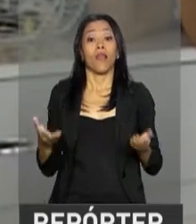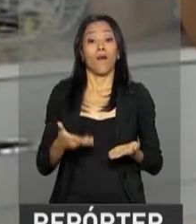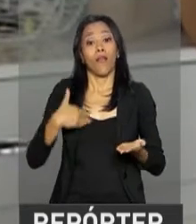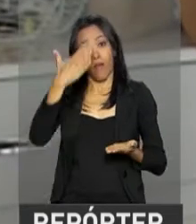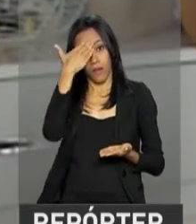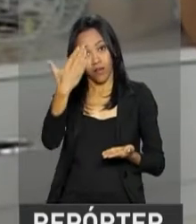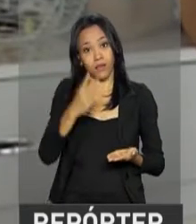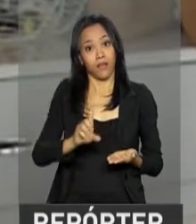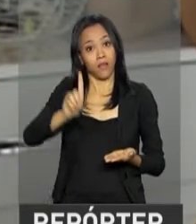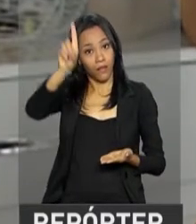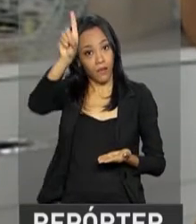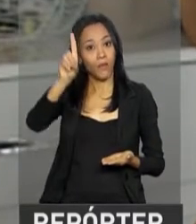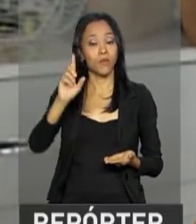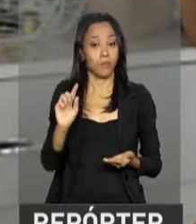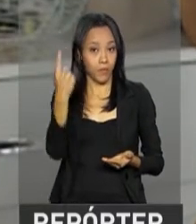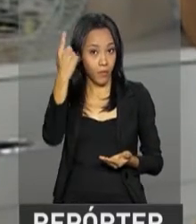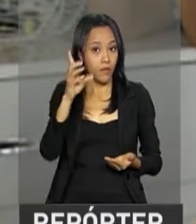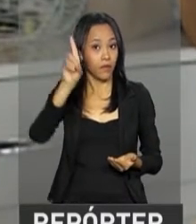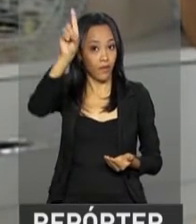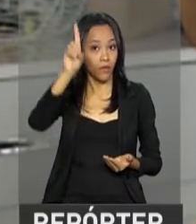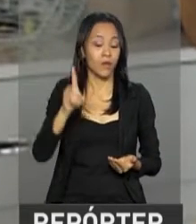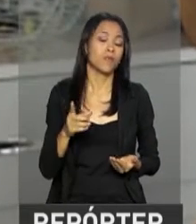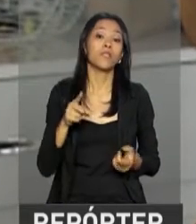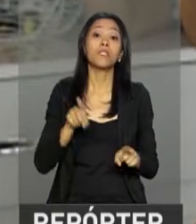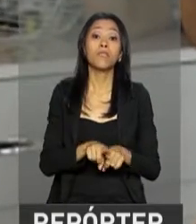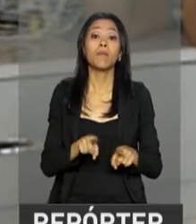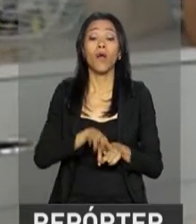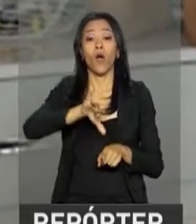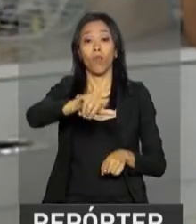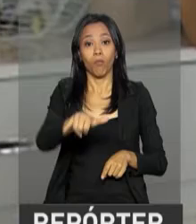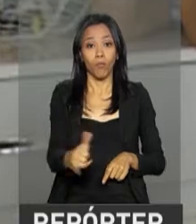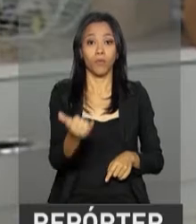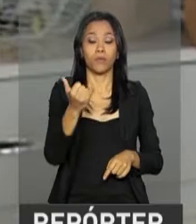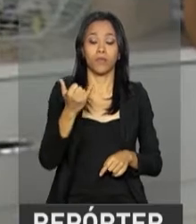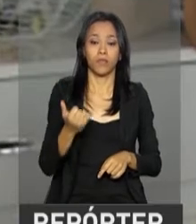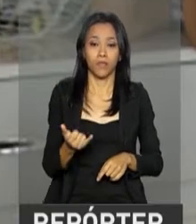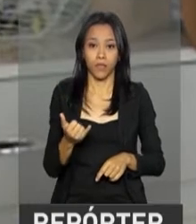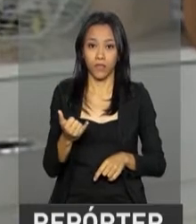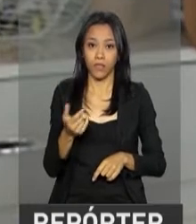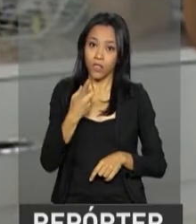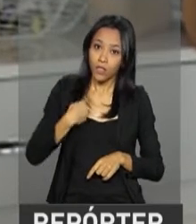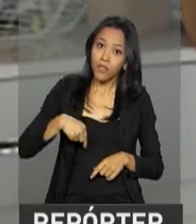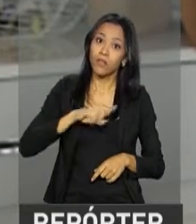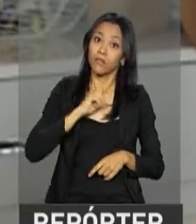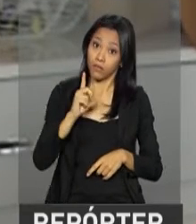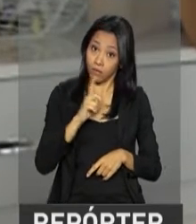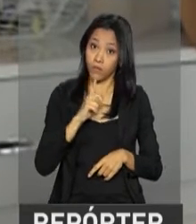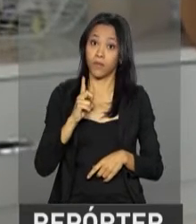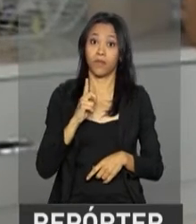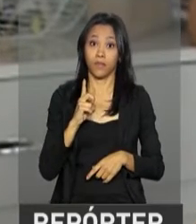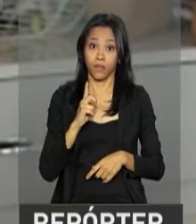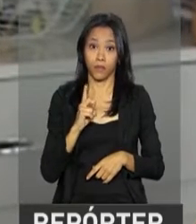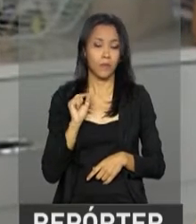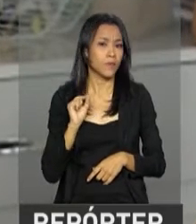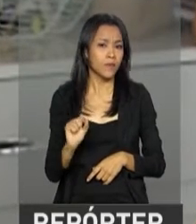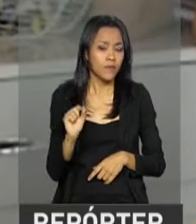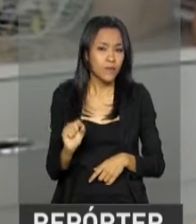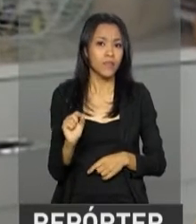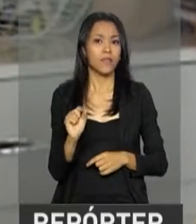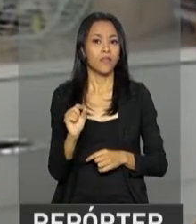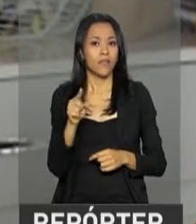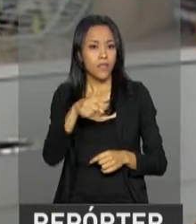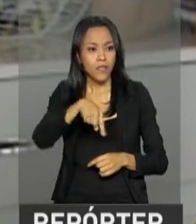claro primeiramente a deus nem a oportunidade que que a gente está tendo que eles fazem esse